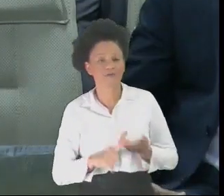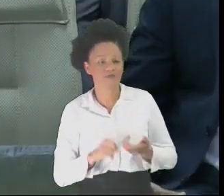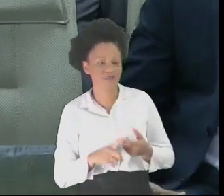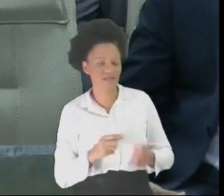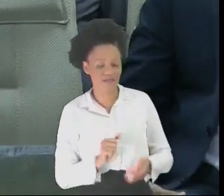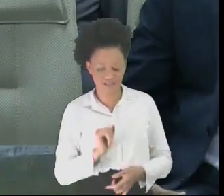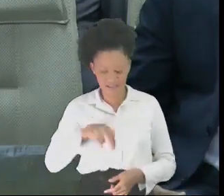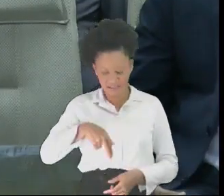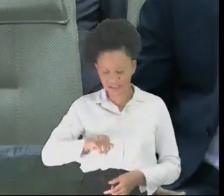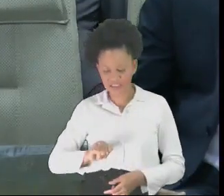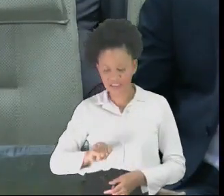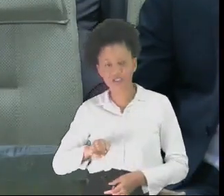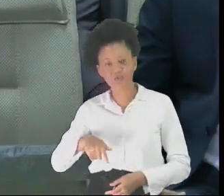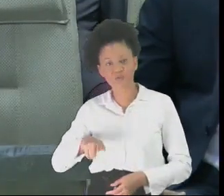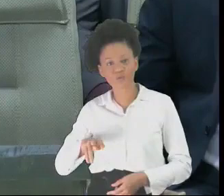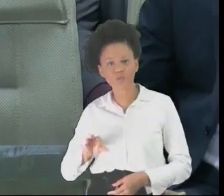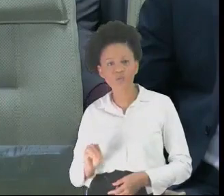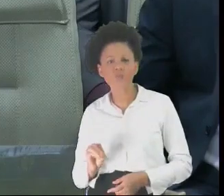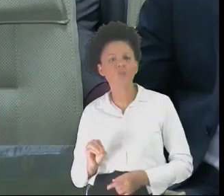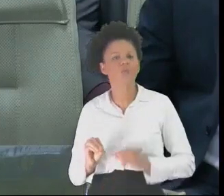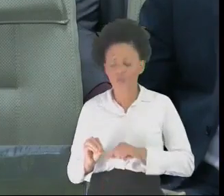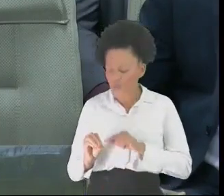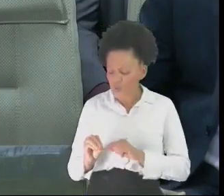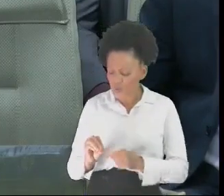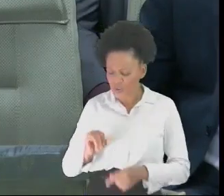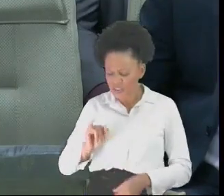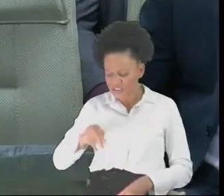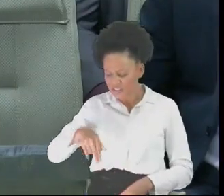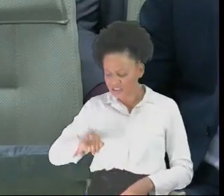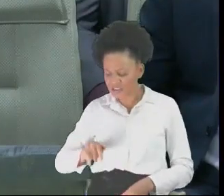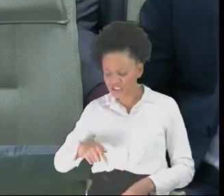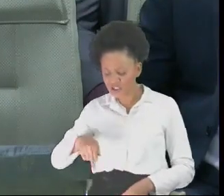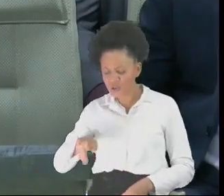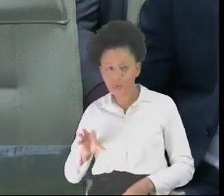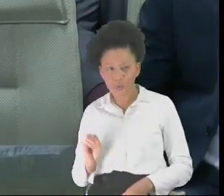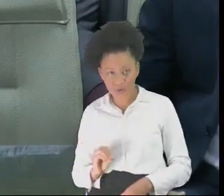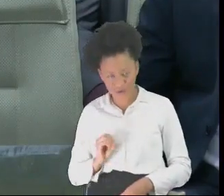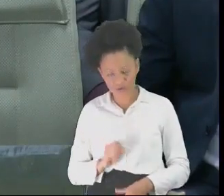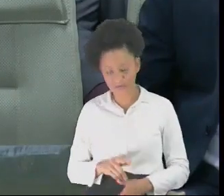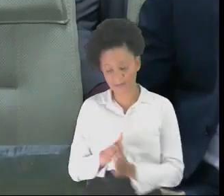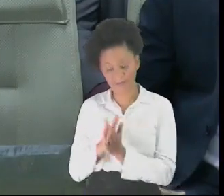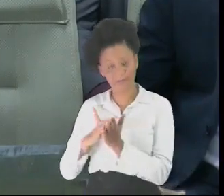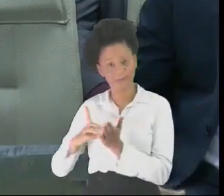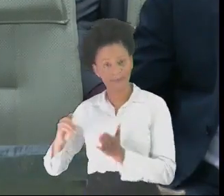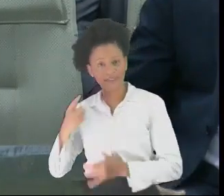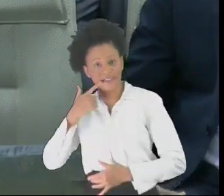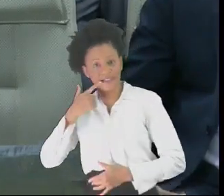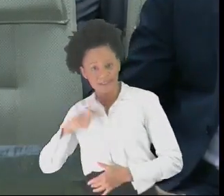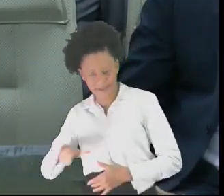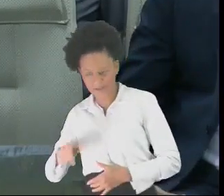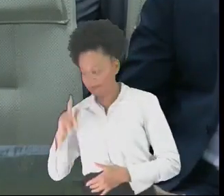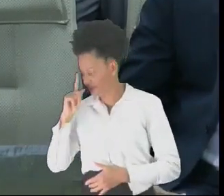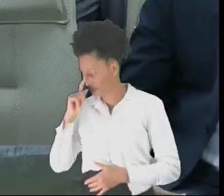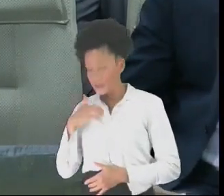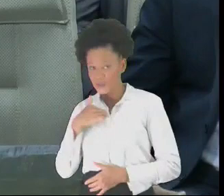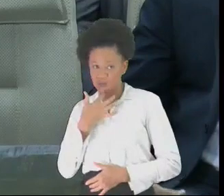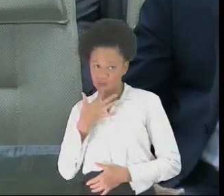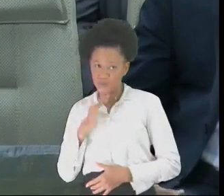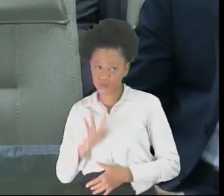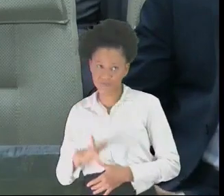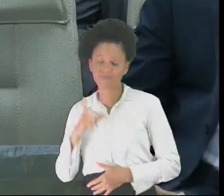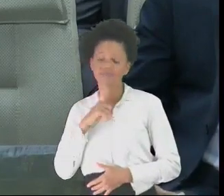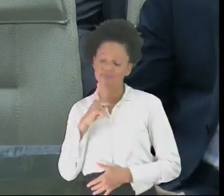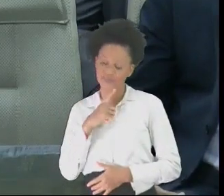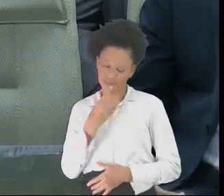iníquo. O que quer dizer iníquo? Você tem que ir para a Bíblia grega. Eu não conheço grego, mas eu tenho